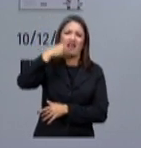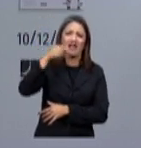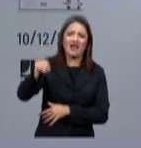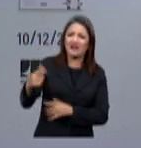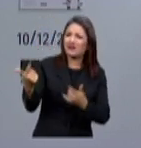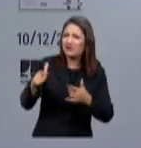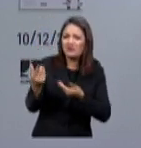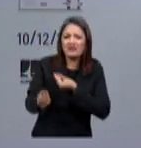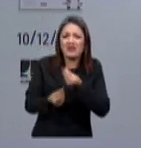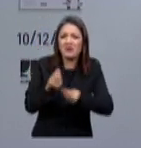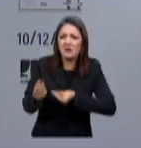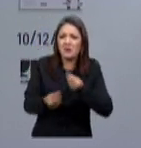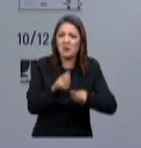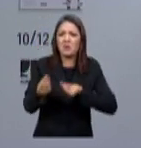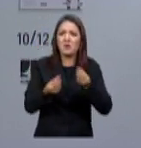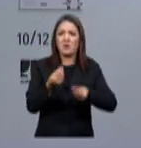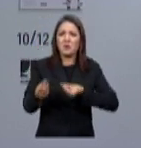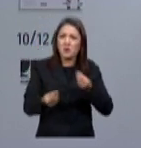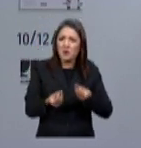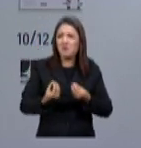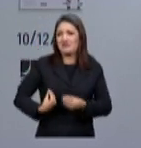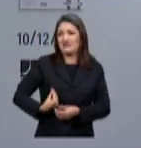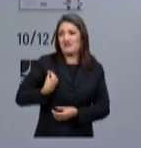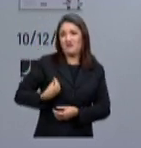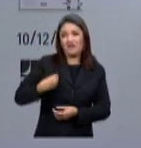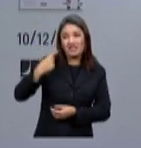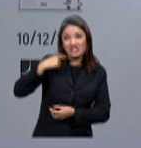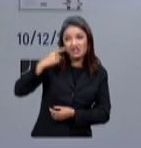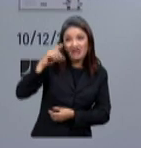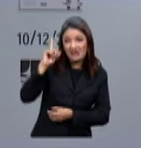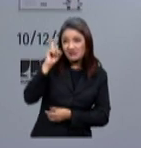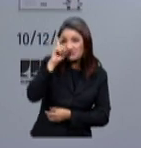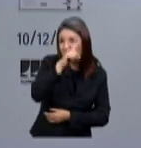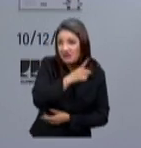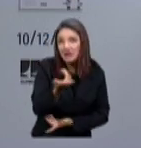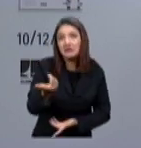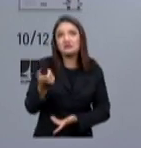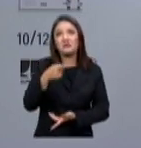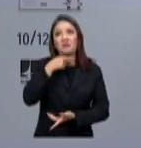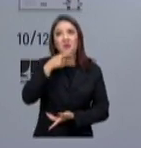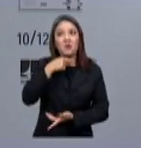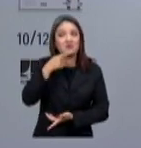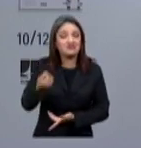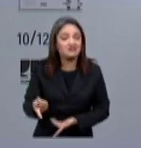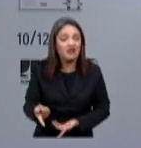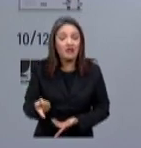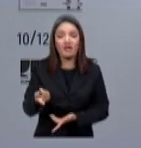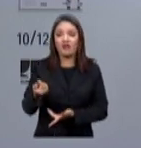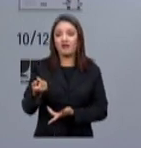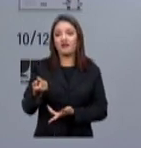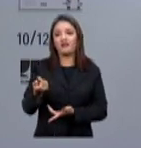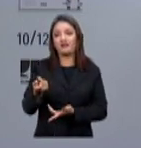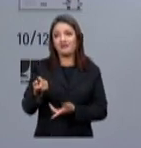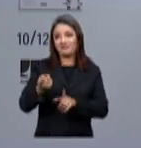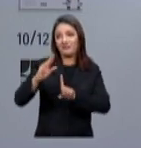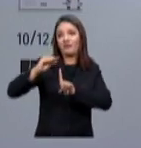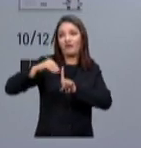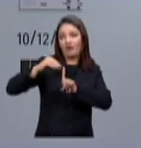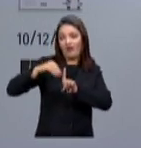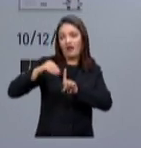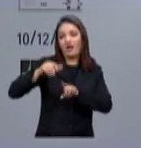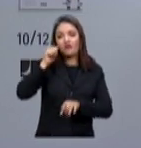para enfrentar as dificuldades de uma jurisdição no interior do Estado ainda uma época em